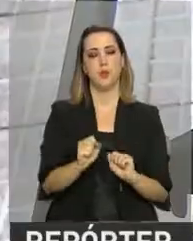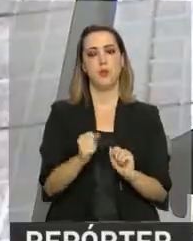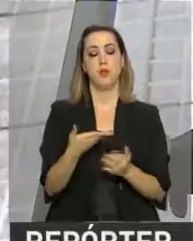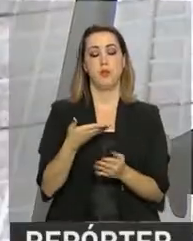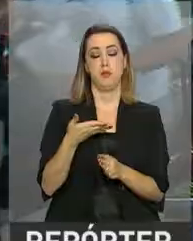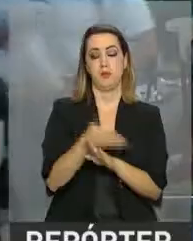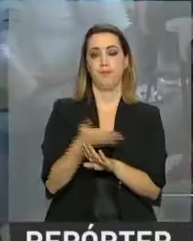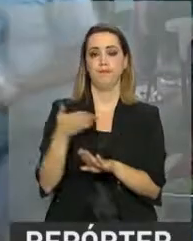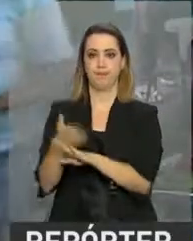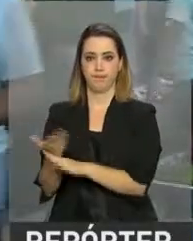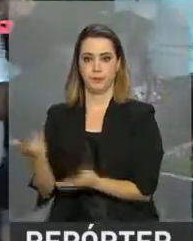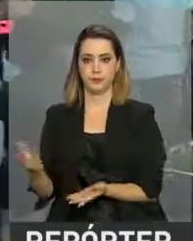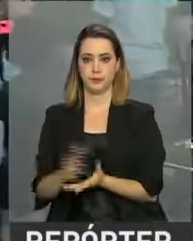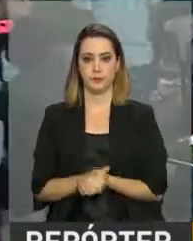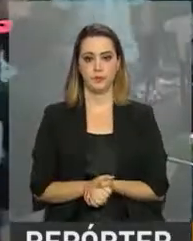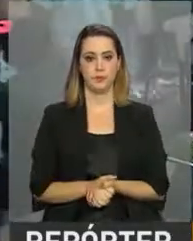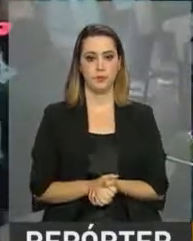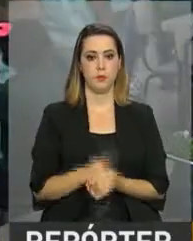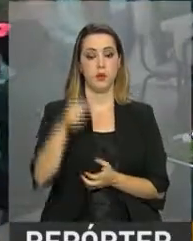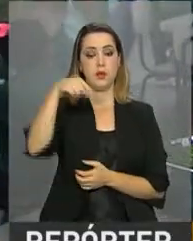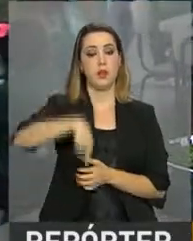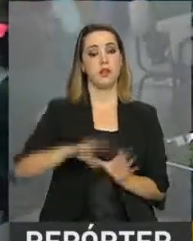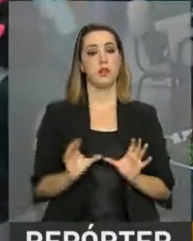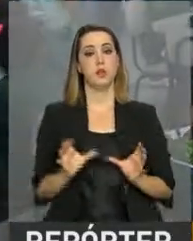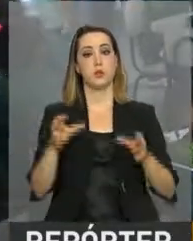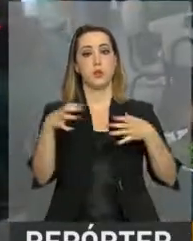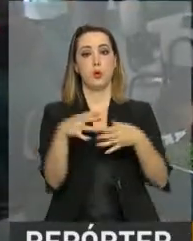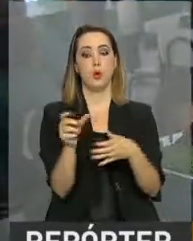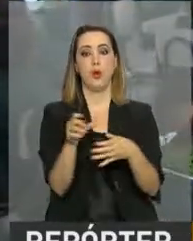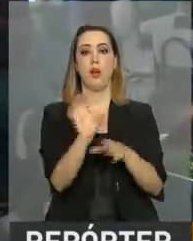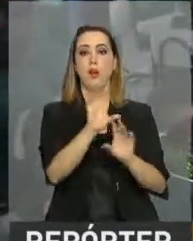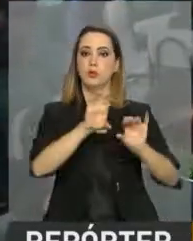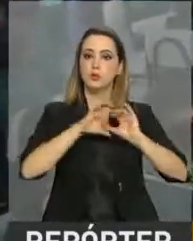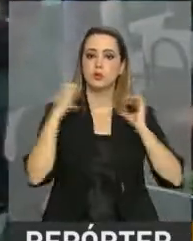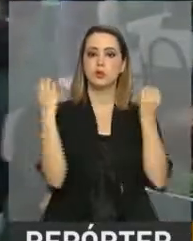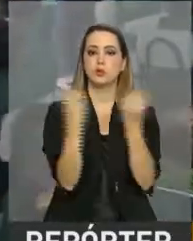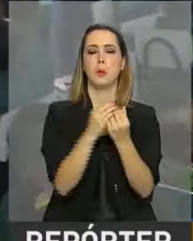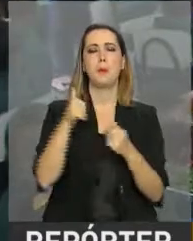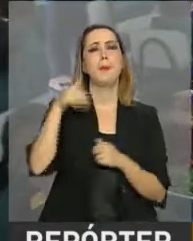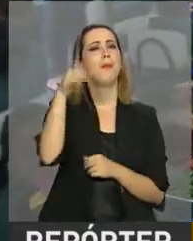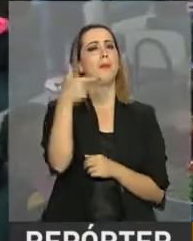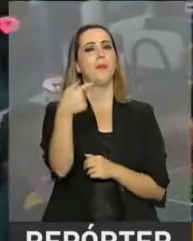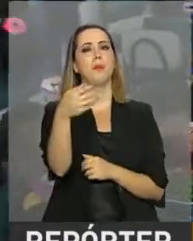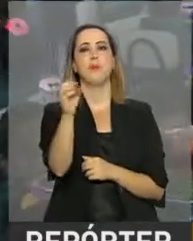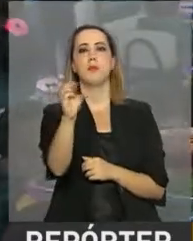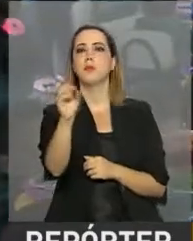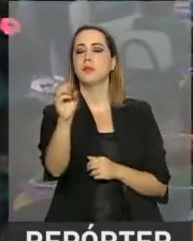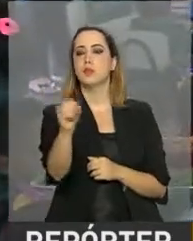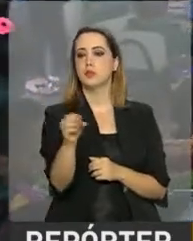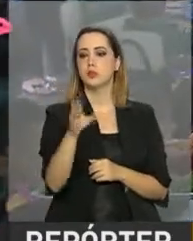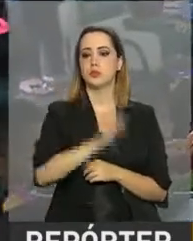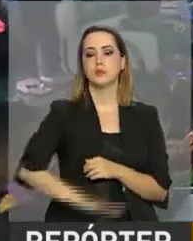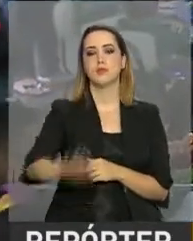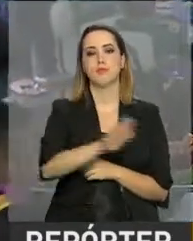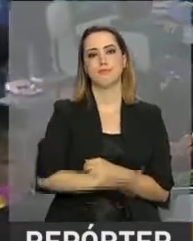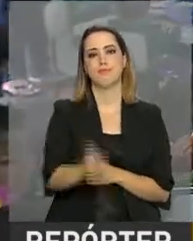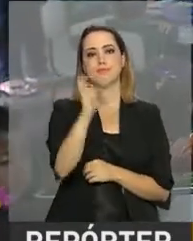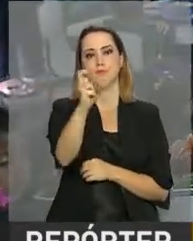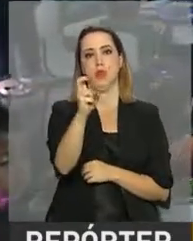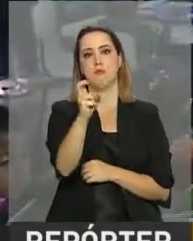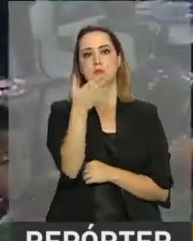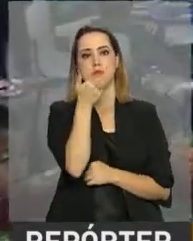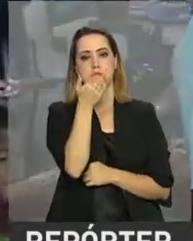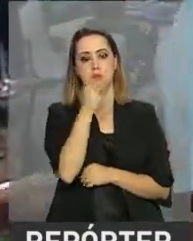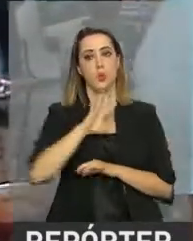passam por ele só aqui nesse centro comunitário mais de 700 crianças fazem cinco refeições todos os